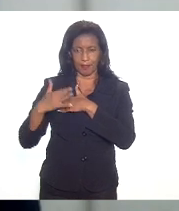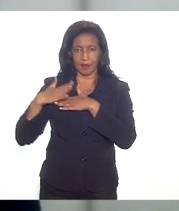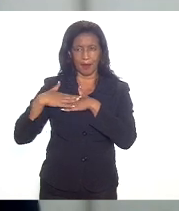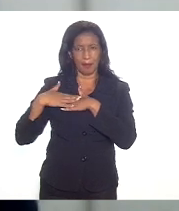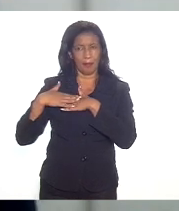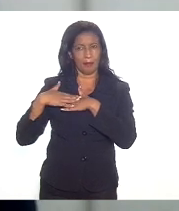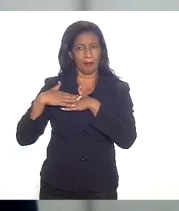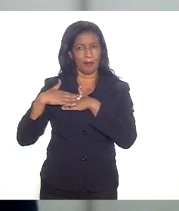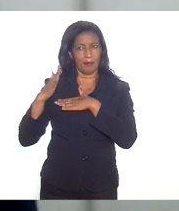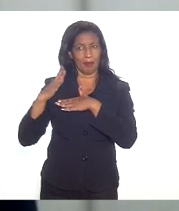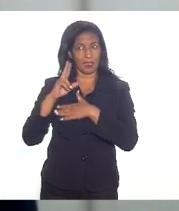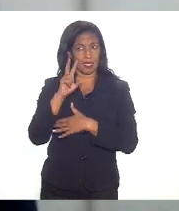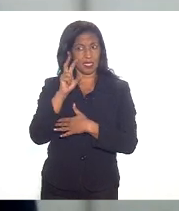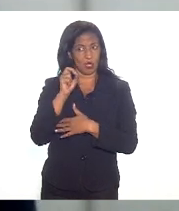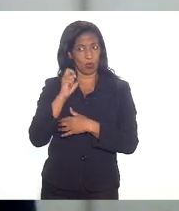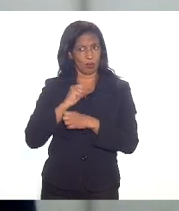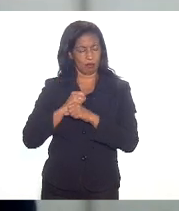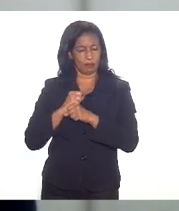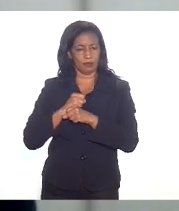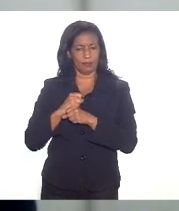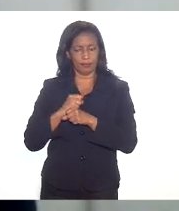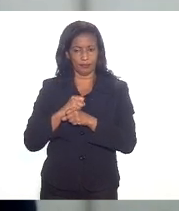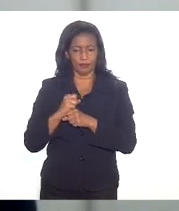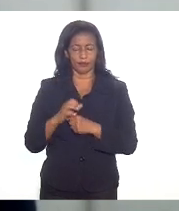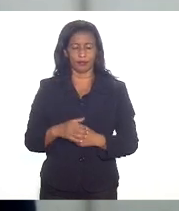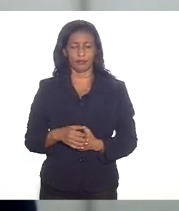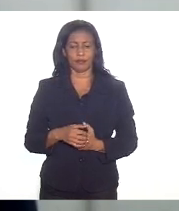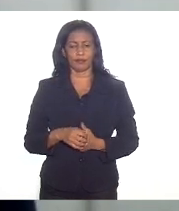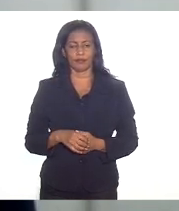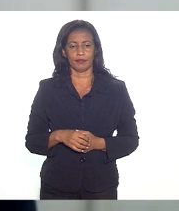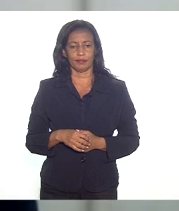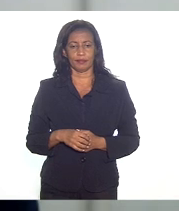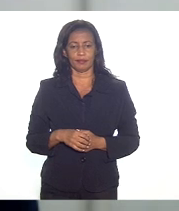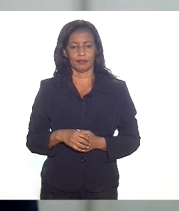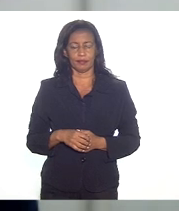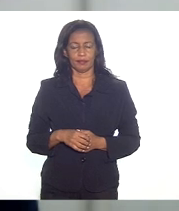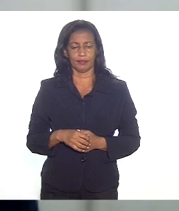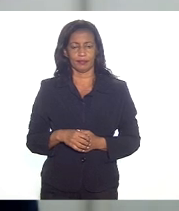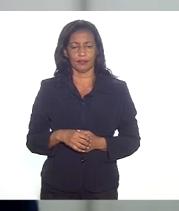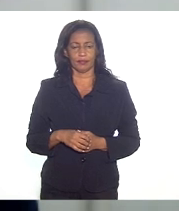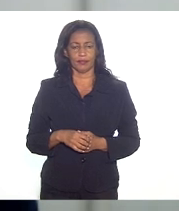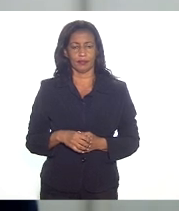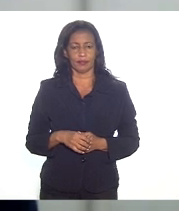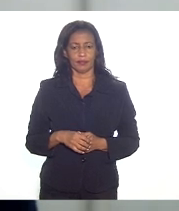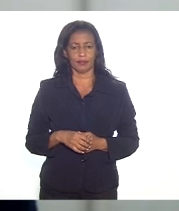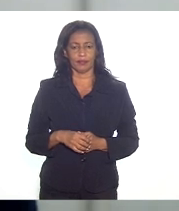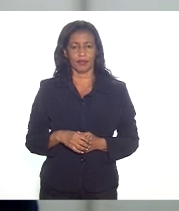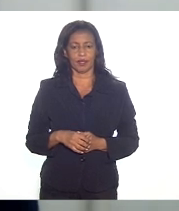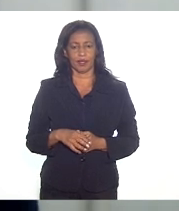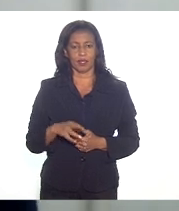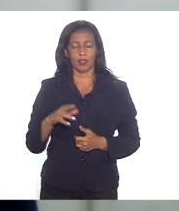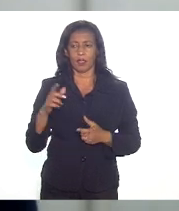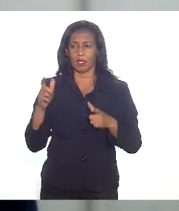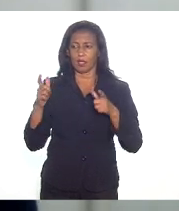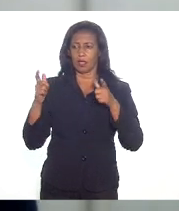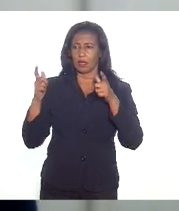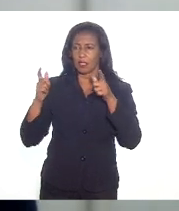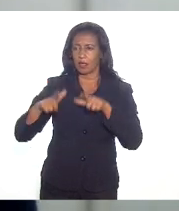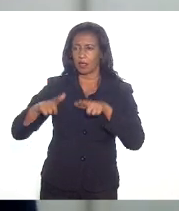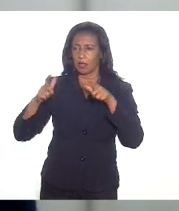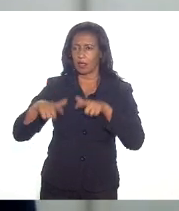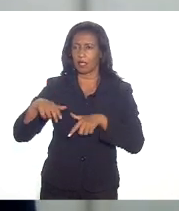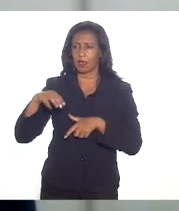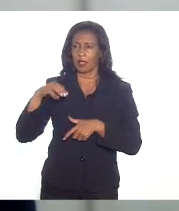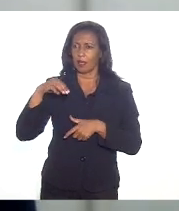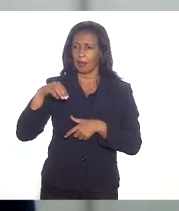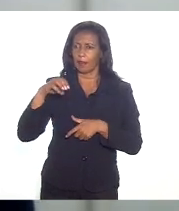de 50 anos, aproximadamente, e a região metropolitana continua com um peso